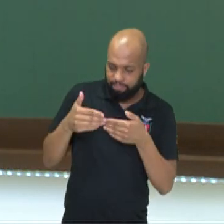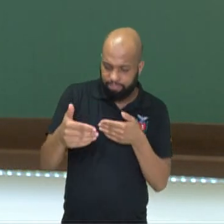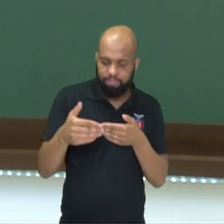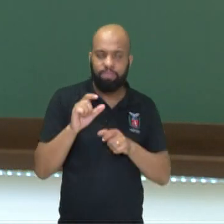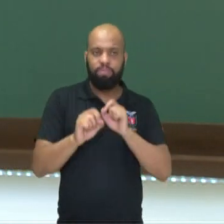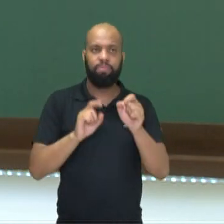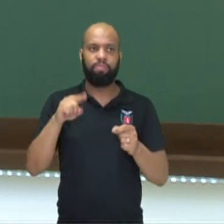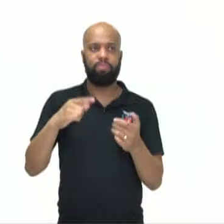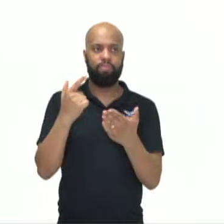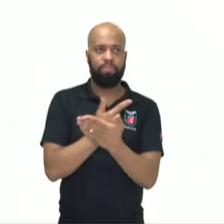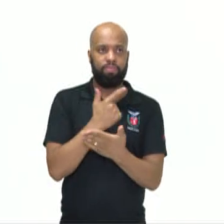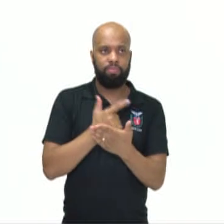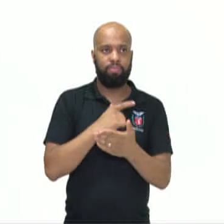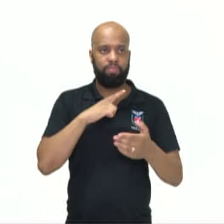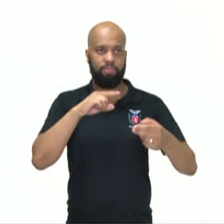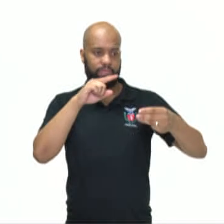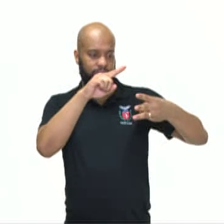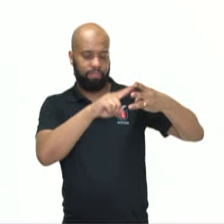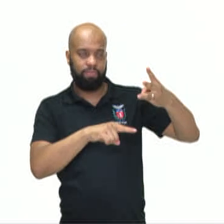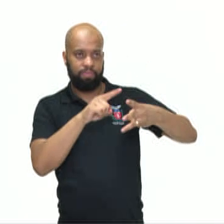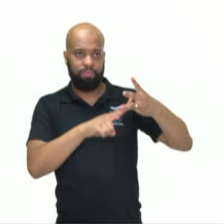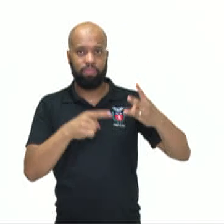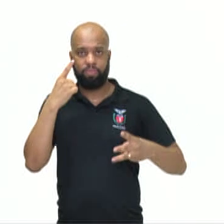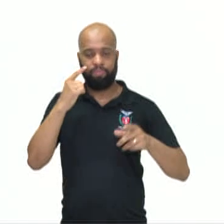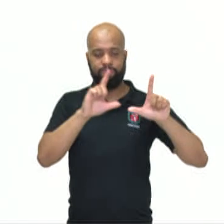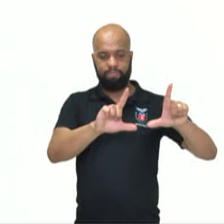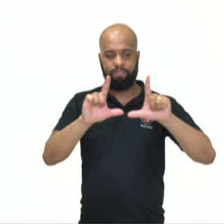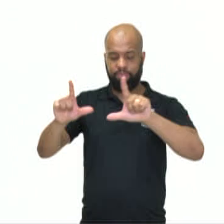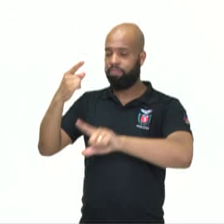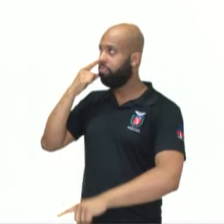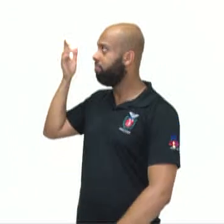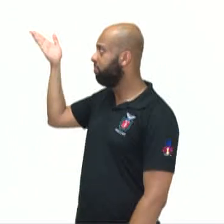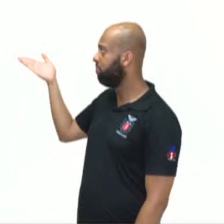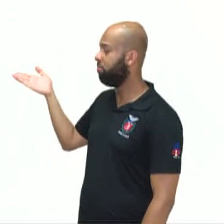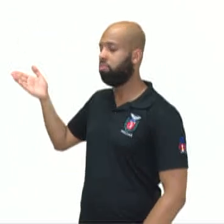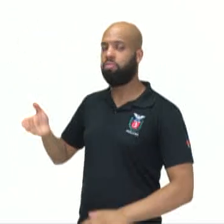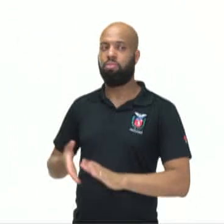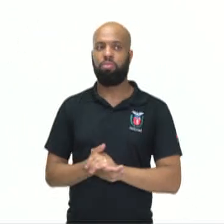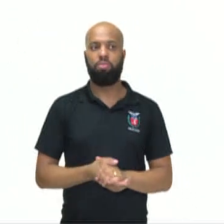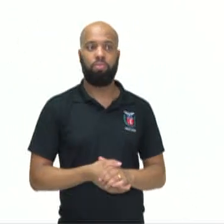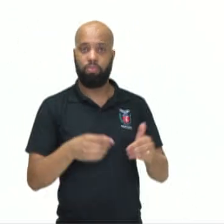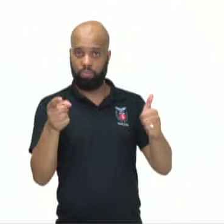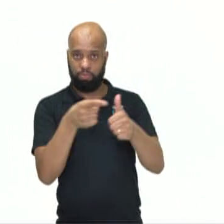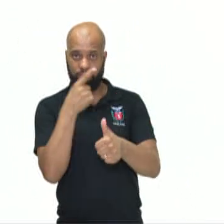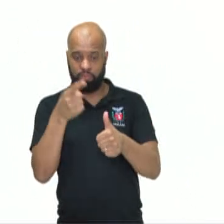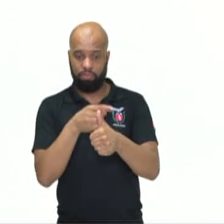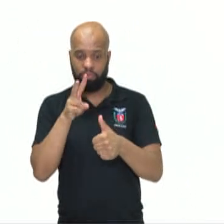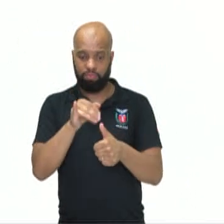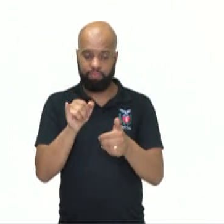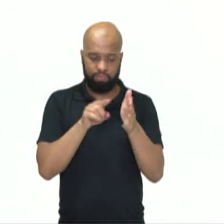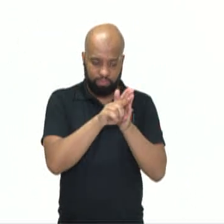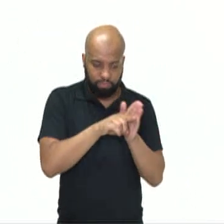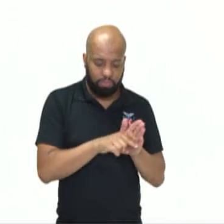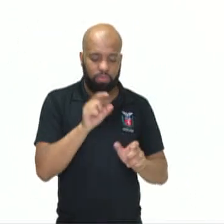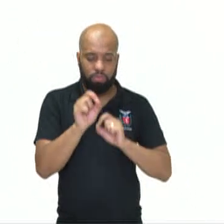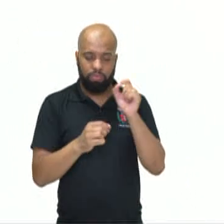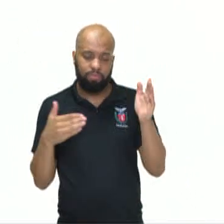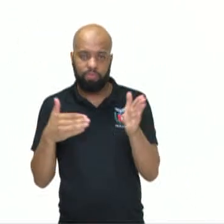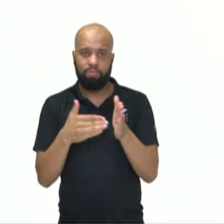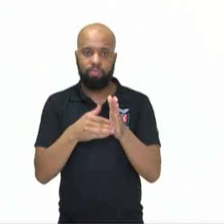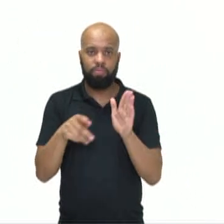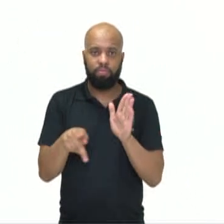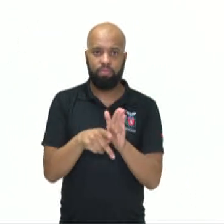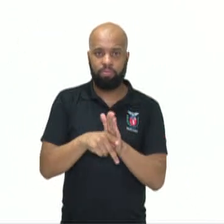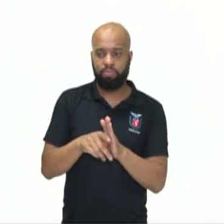do livro Crítica da Razão Pura, que ele vai investigar justamente os limites do nosso conhecimento. Crítica